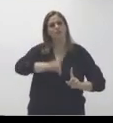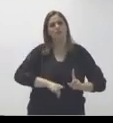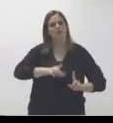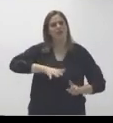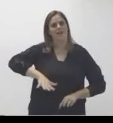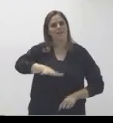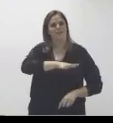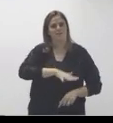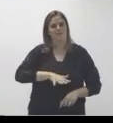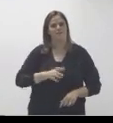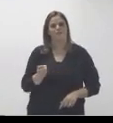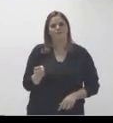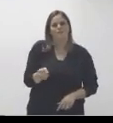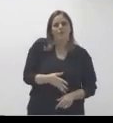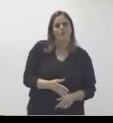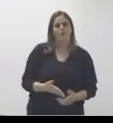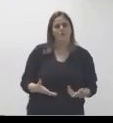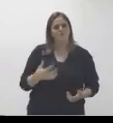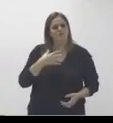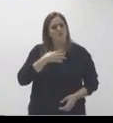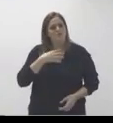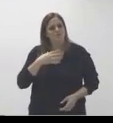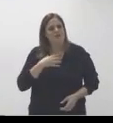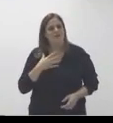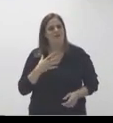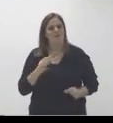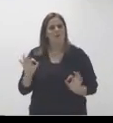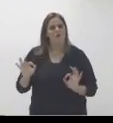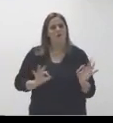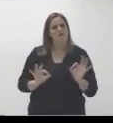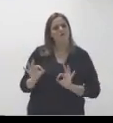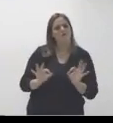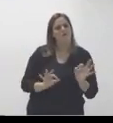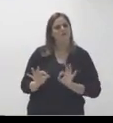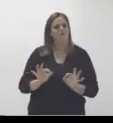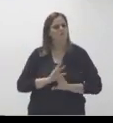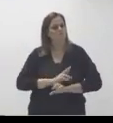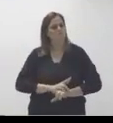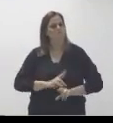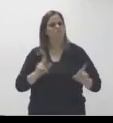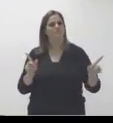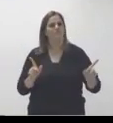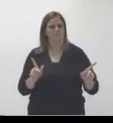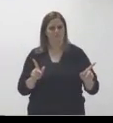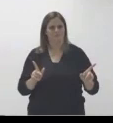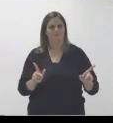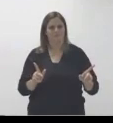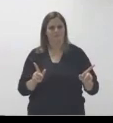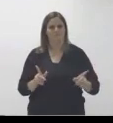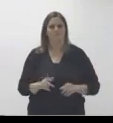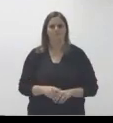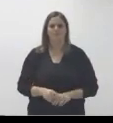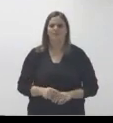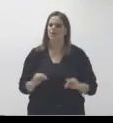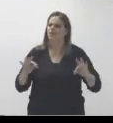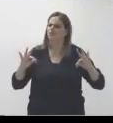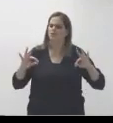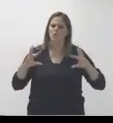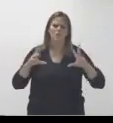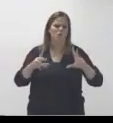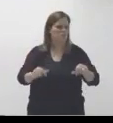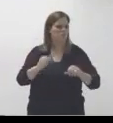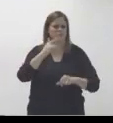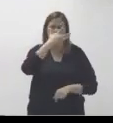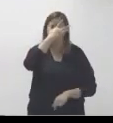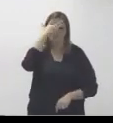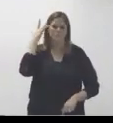começa a se organizar de forma plural em que todas as pessoas a partir das suas especificidades em